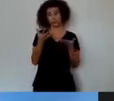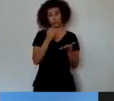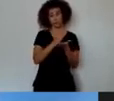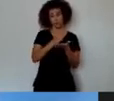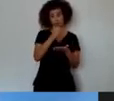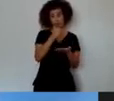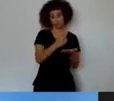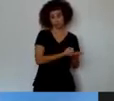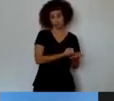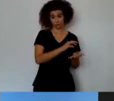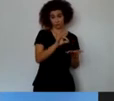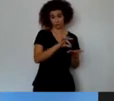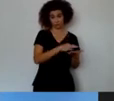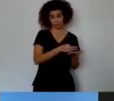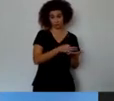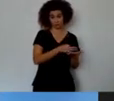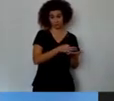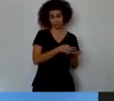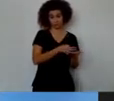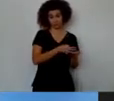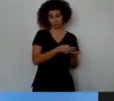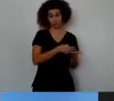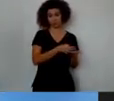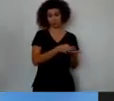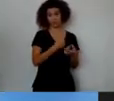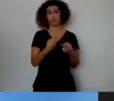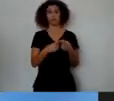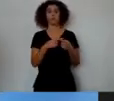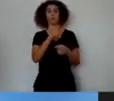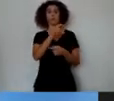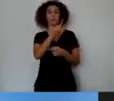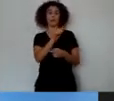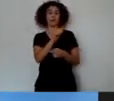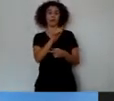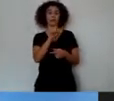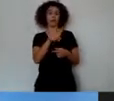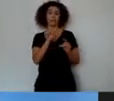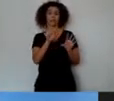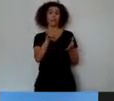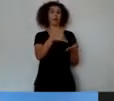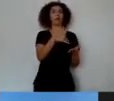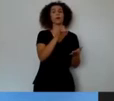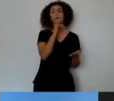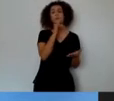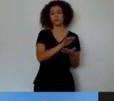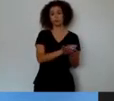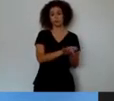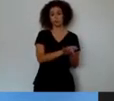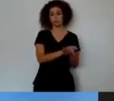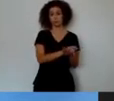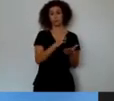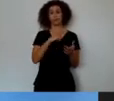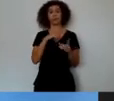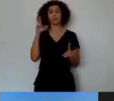empresa, teoricamente, né, se são mais preguiçosas, não são inteligentes, e todas essas representações que a gente tem feito, inclusive na mídia,